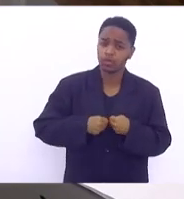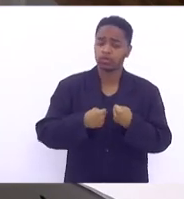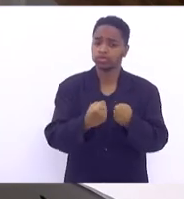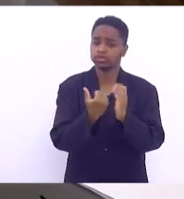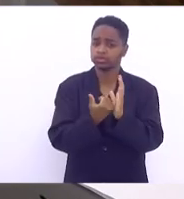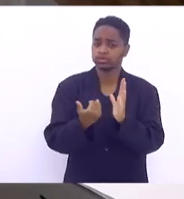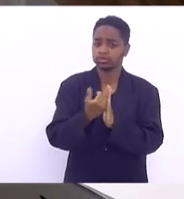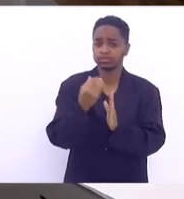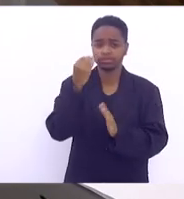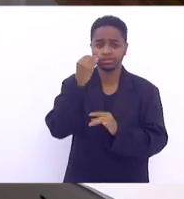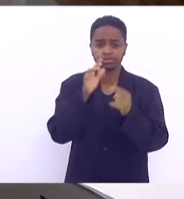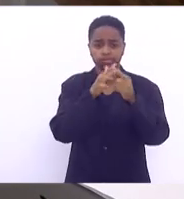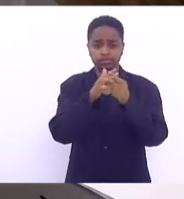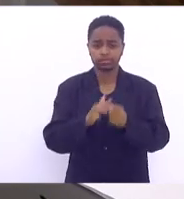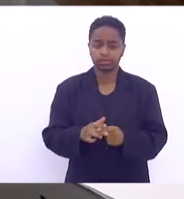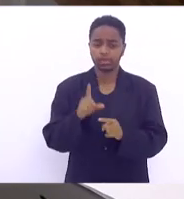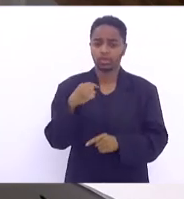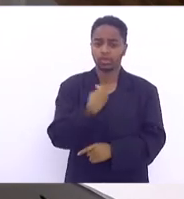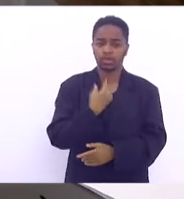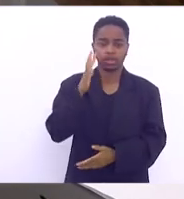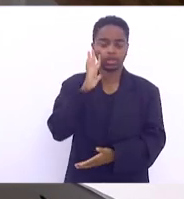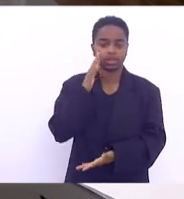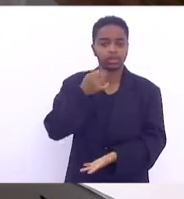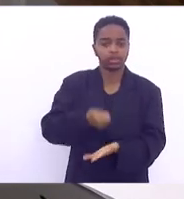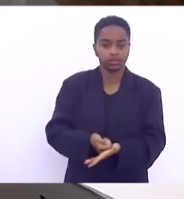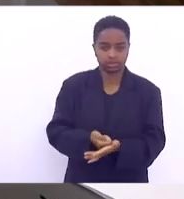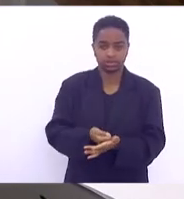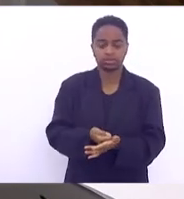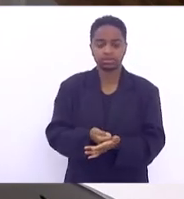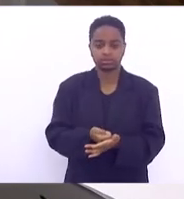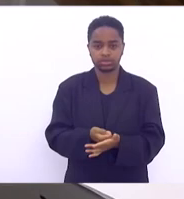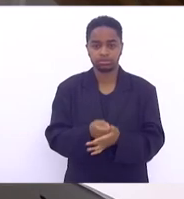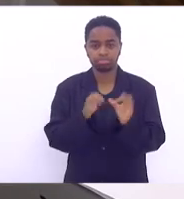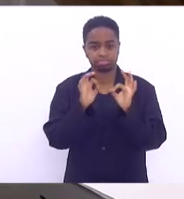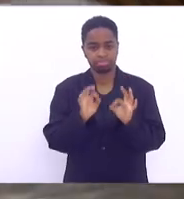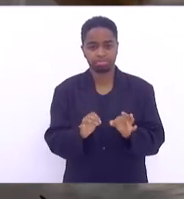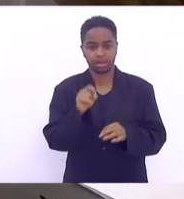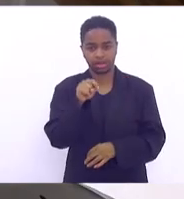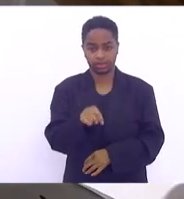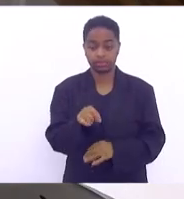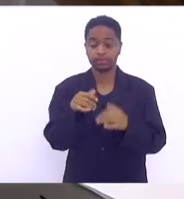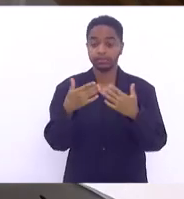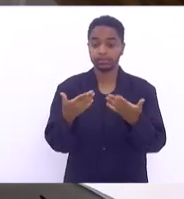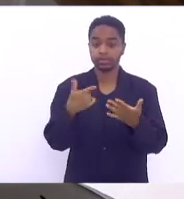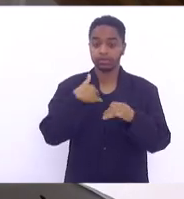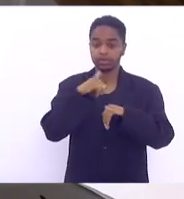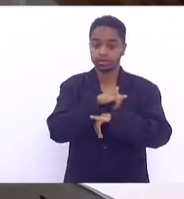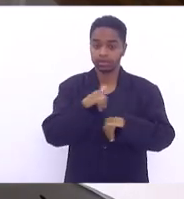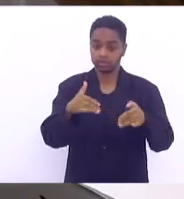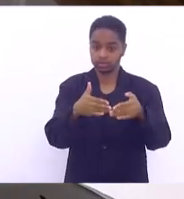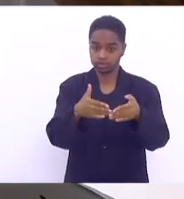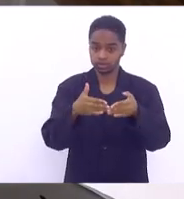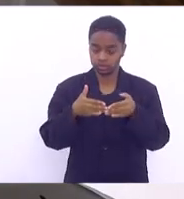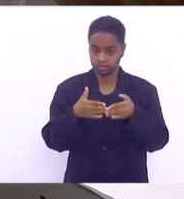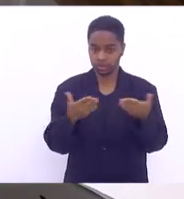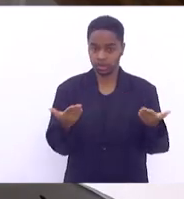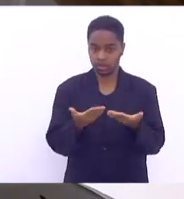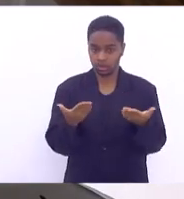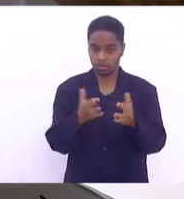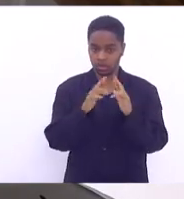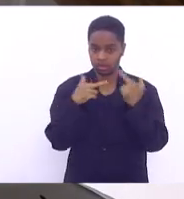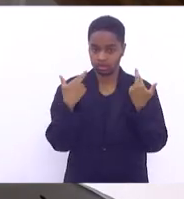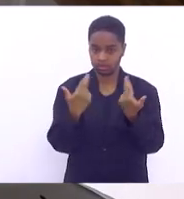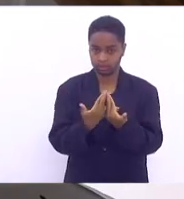aprimorar as nossas decisões vãs e efêmeras. Então, declaro suspensa a